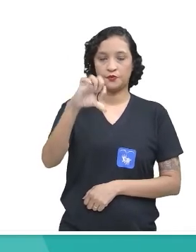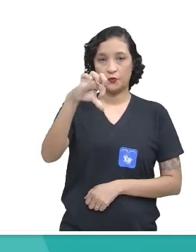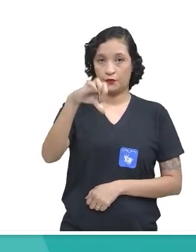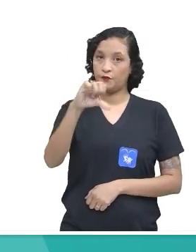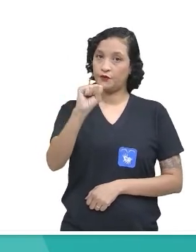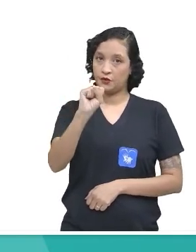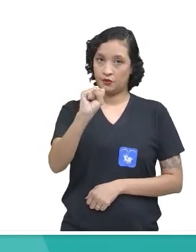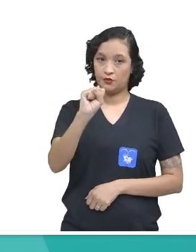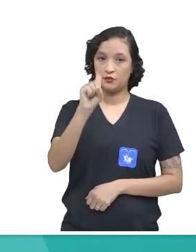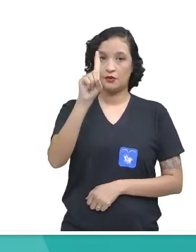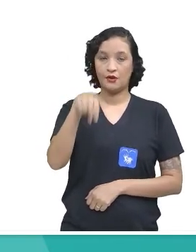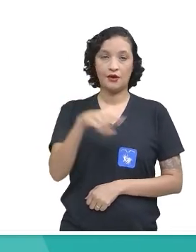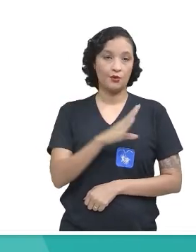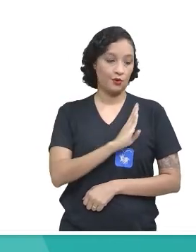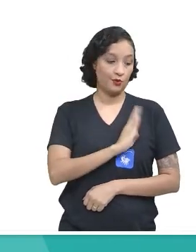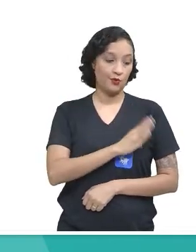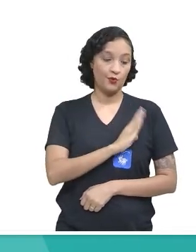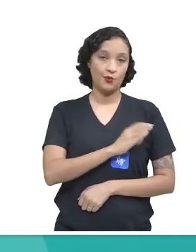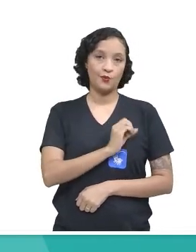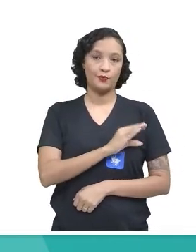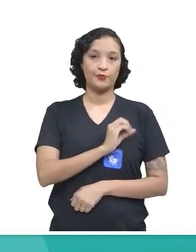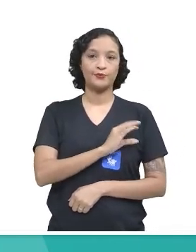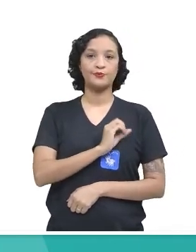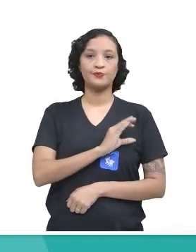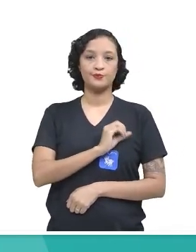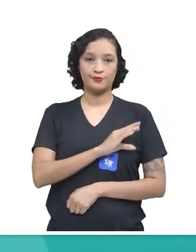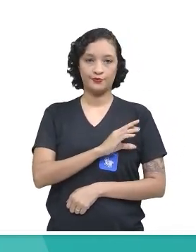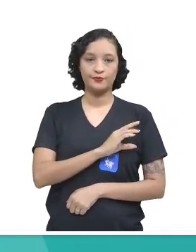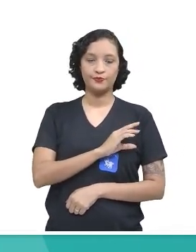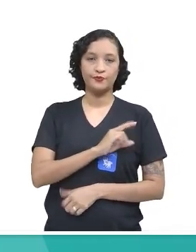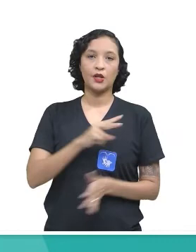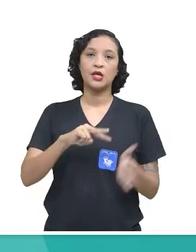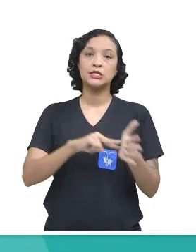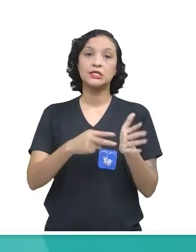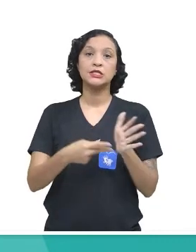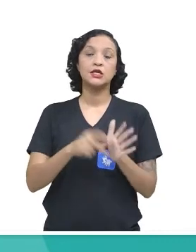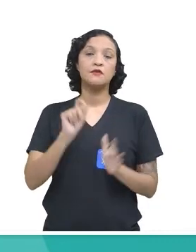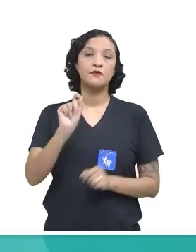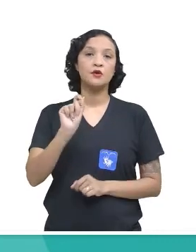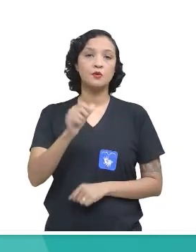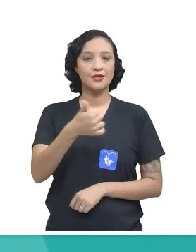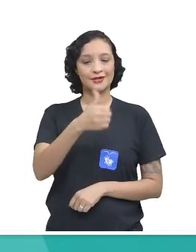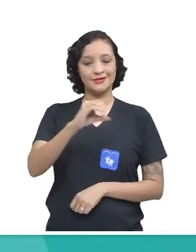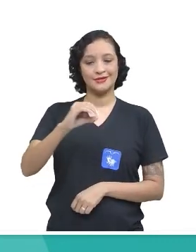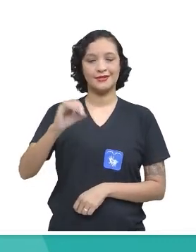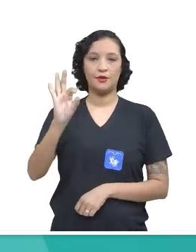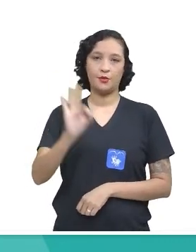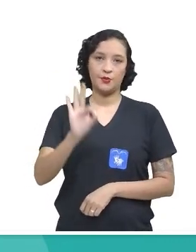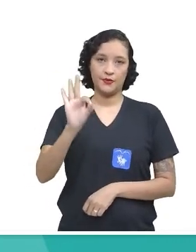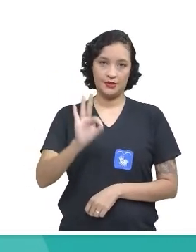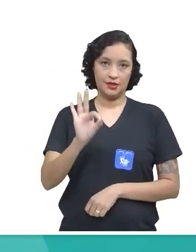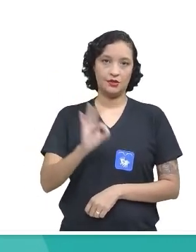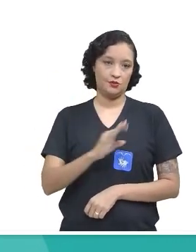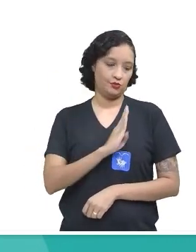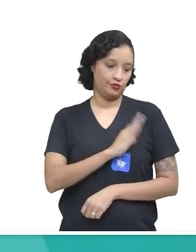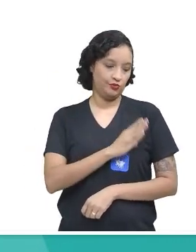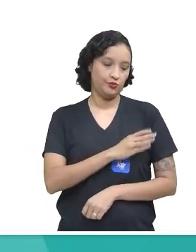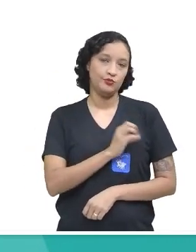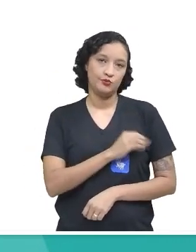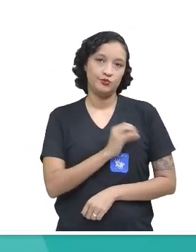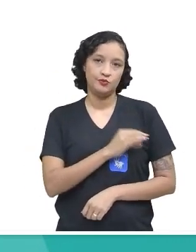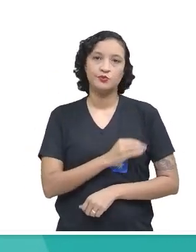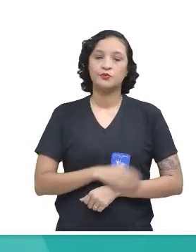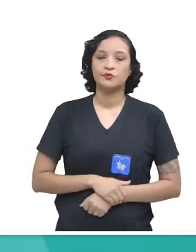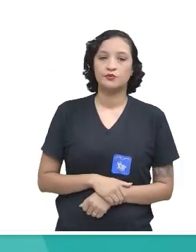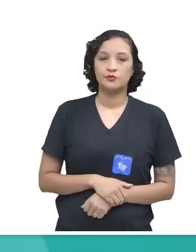98 era a frequência de repouso dele e isso significa, então, 100%, né, da sua frequência naquele momento.